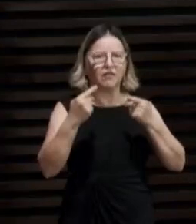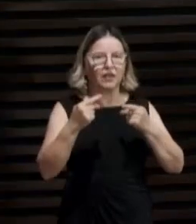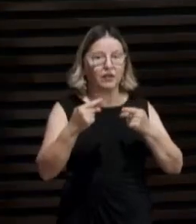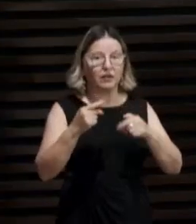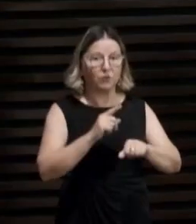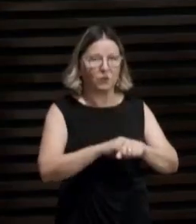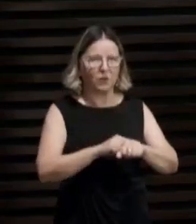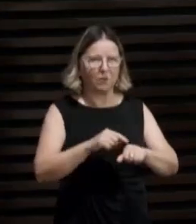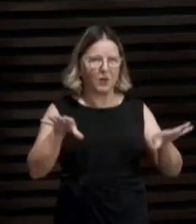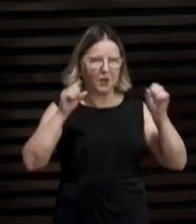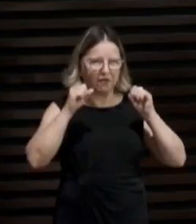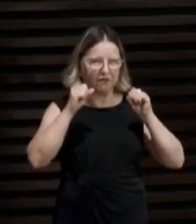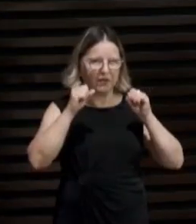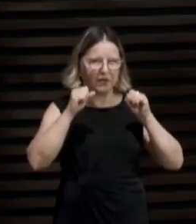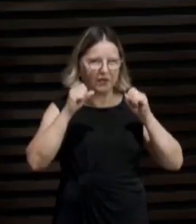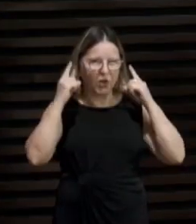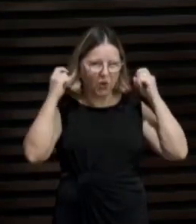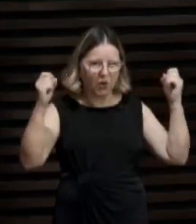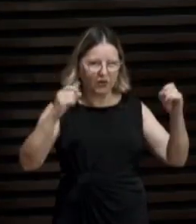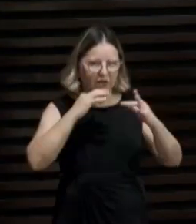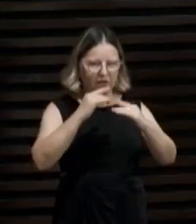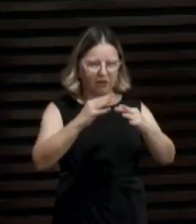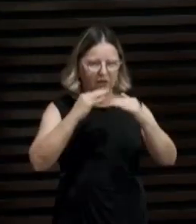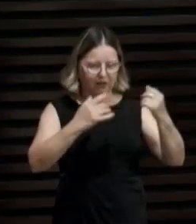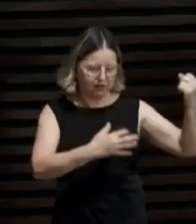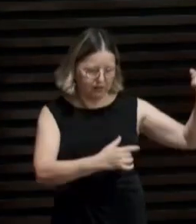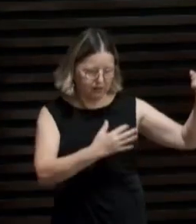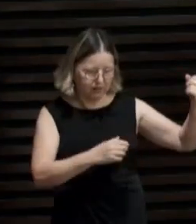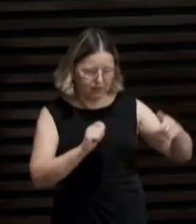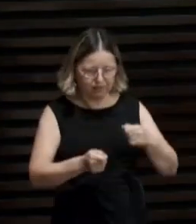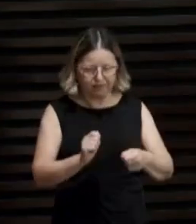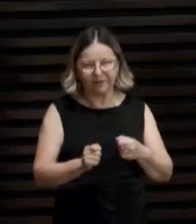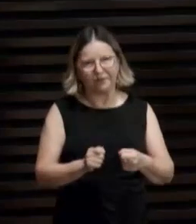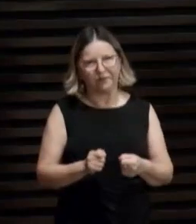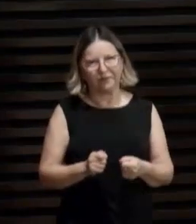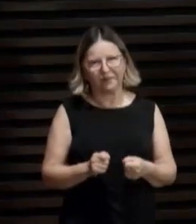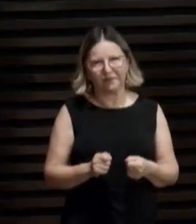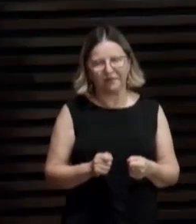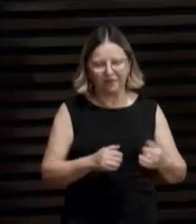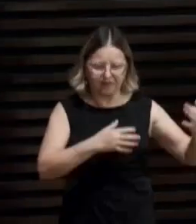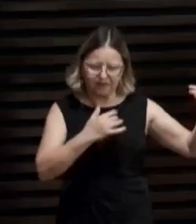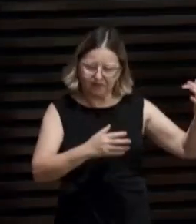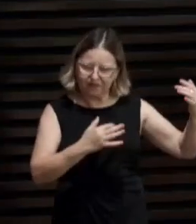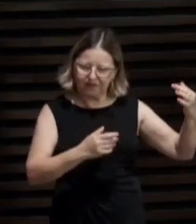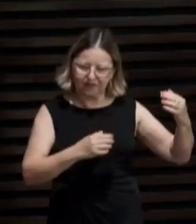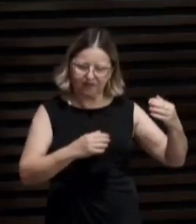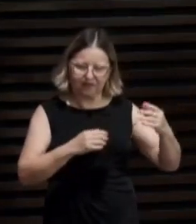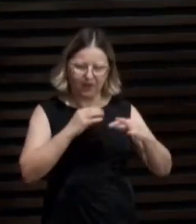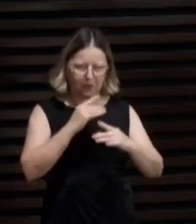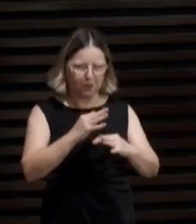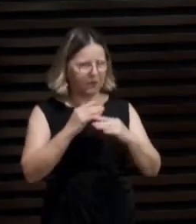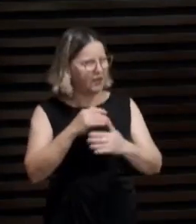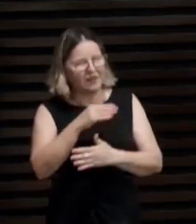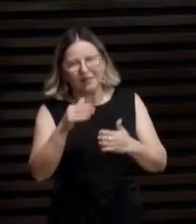trombeta, do pífaro, da harpa, versículo 5, tá? Da cítara, do saltério, da gaita de foles